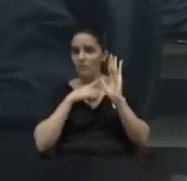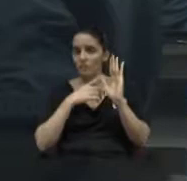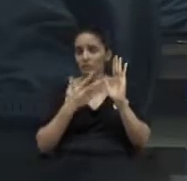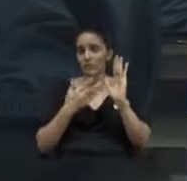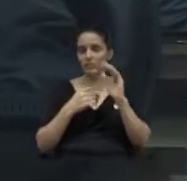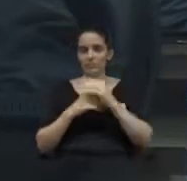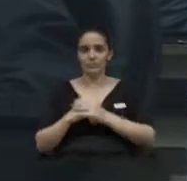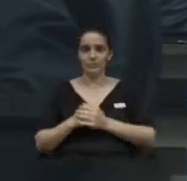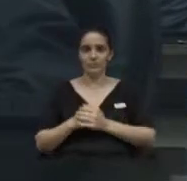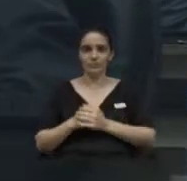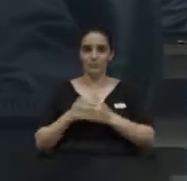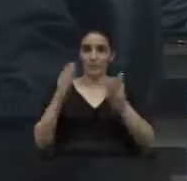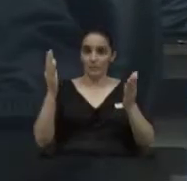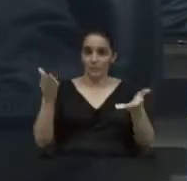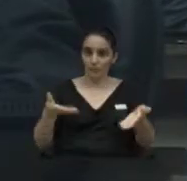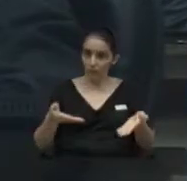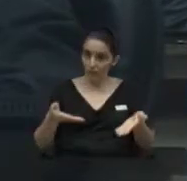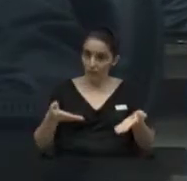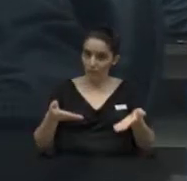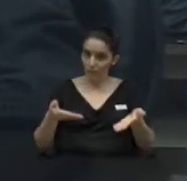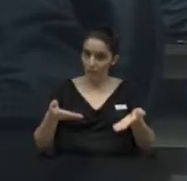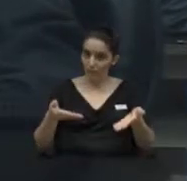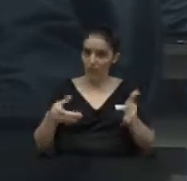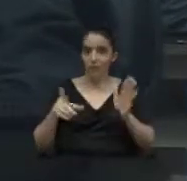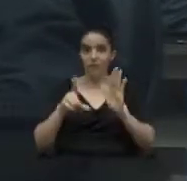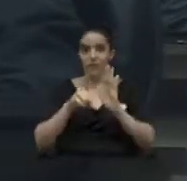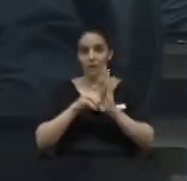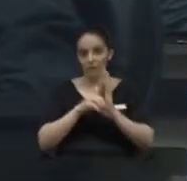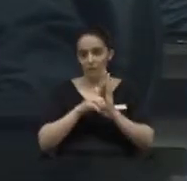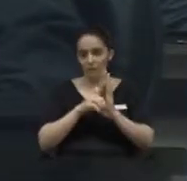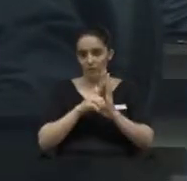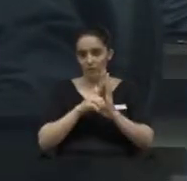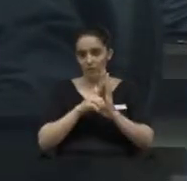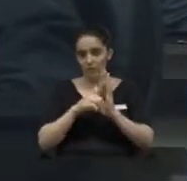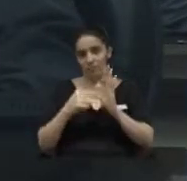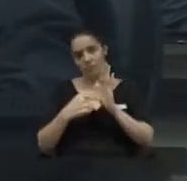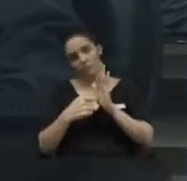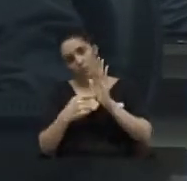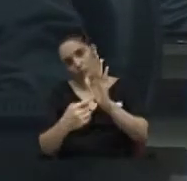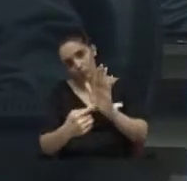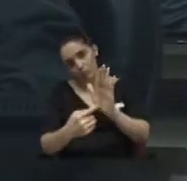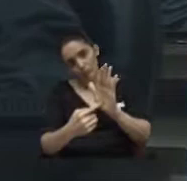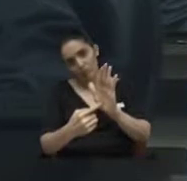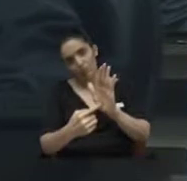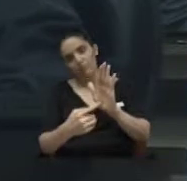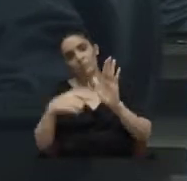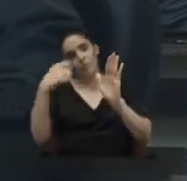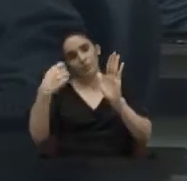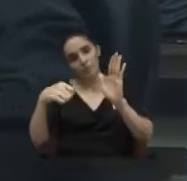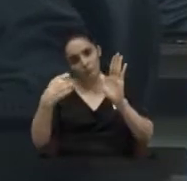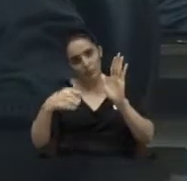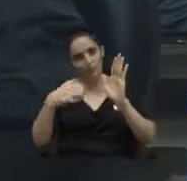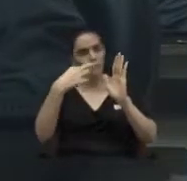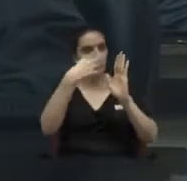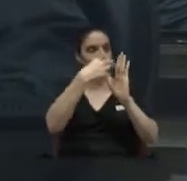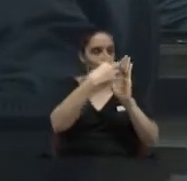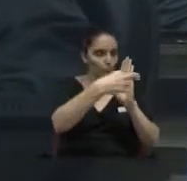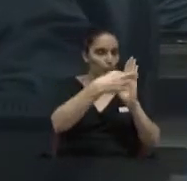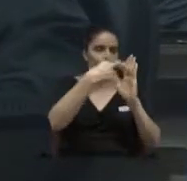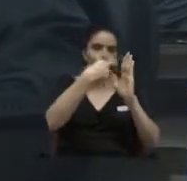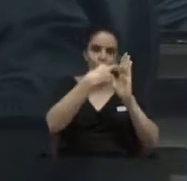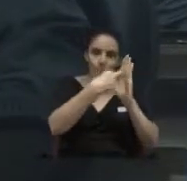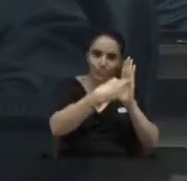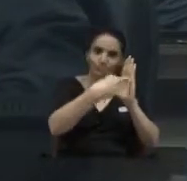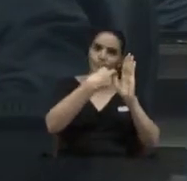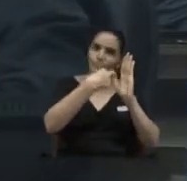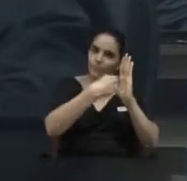que está sendo colocado na nova legislação é justamente um regramento para que haja uma ordem